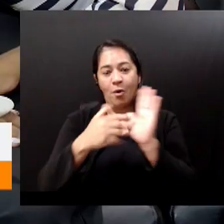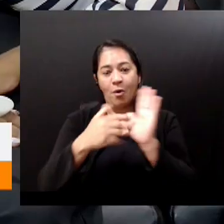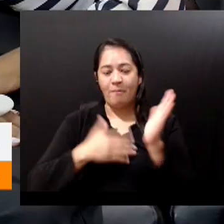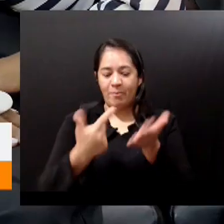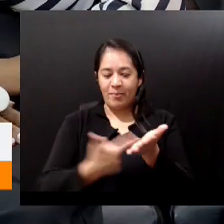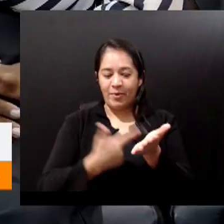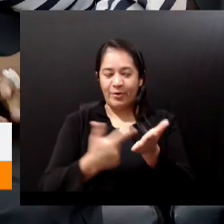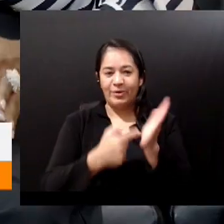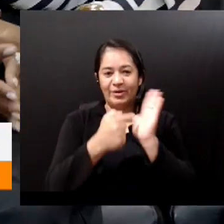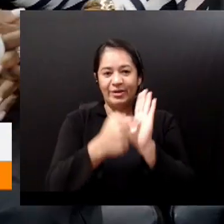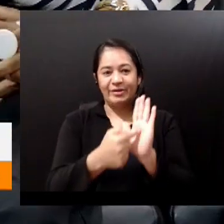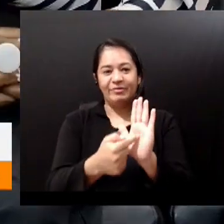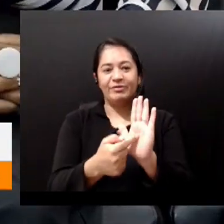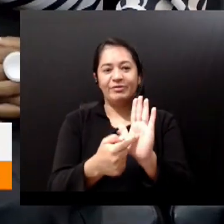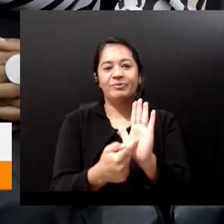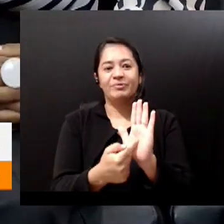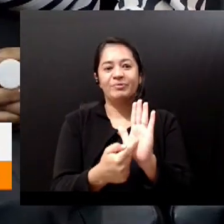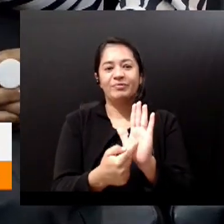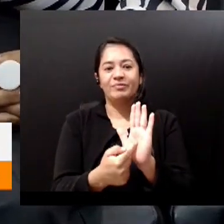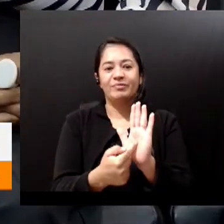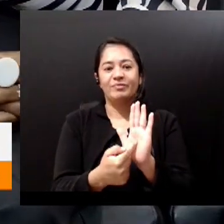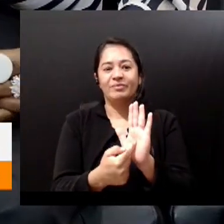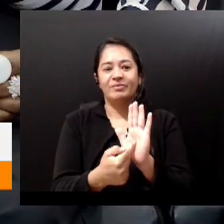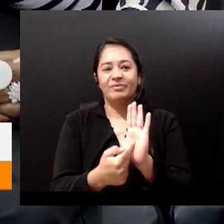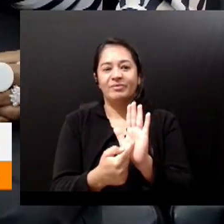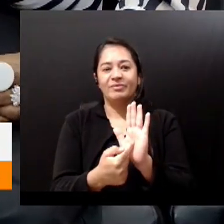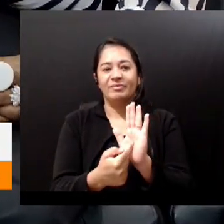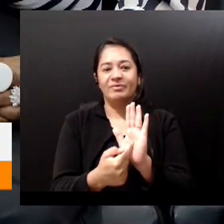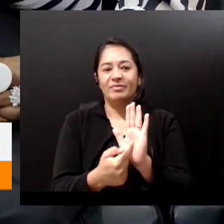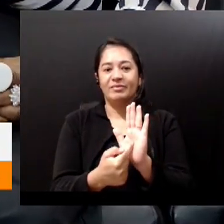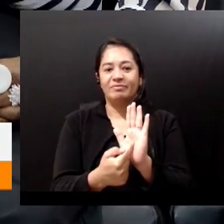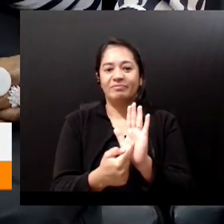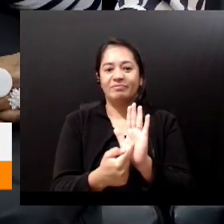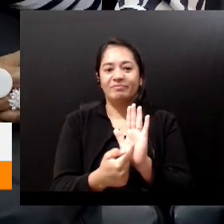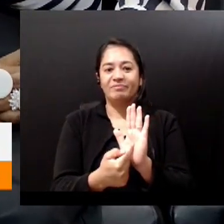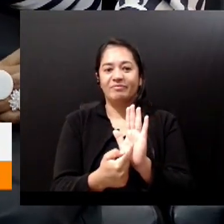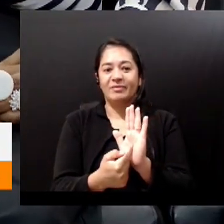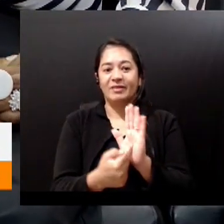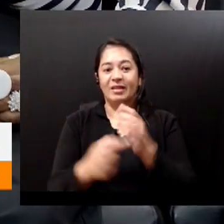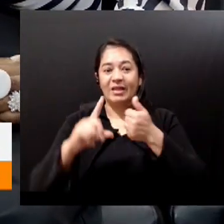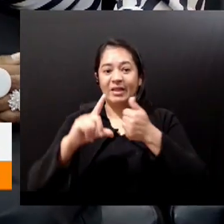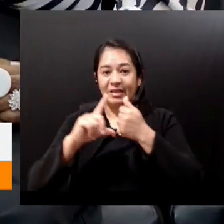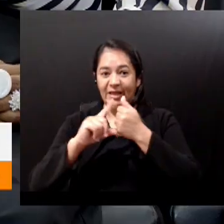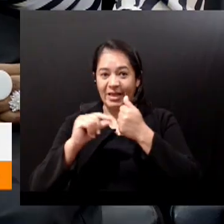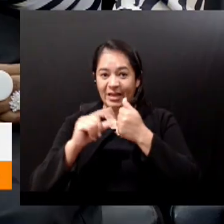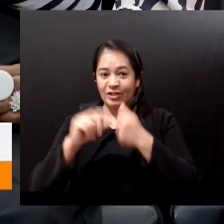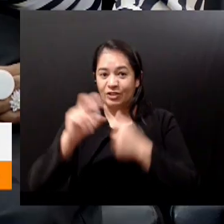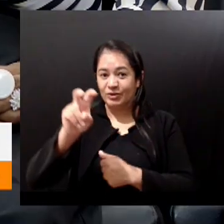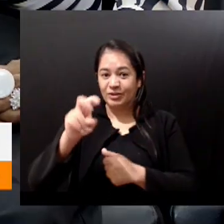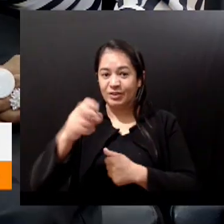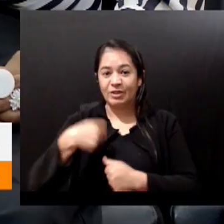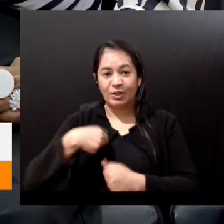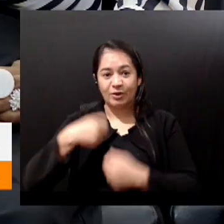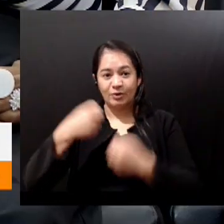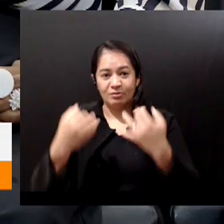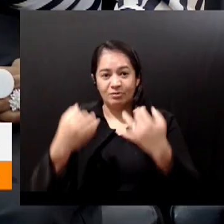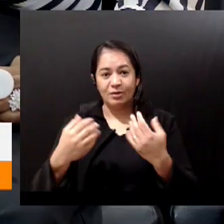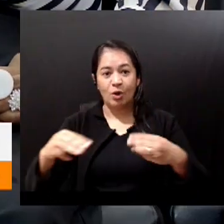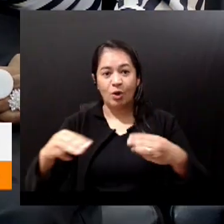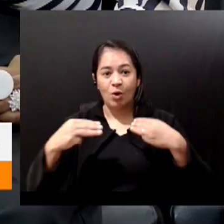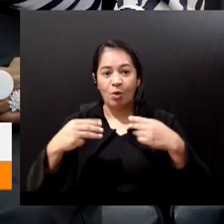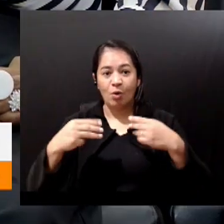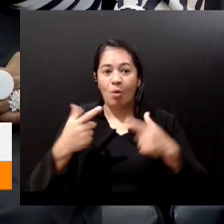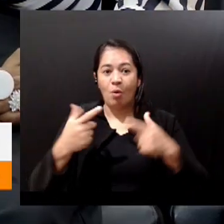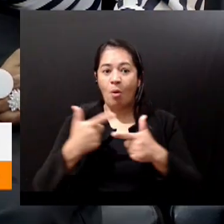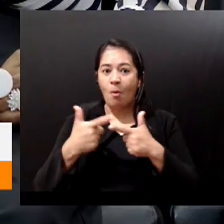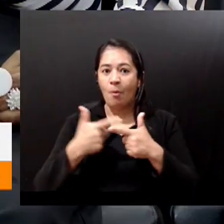falei, Lugar de Falta. Eu falo, tem 5 artigos aqui que eu falo sobre música, inclusive, sobre o problema do excesso sonoro que a gente